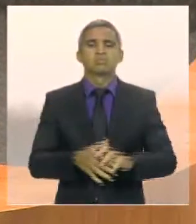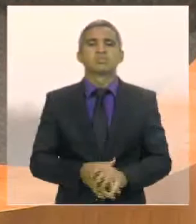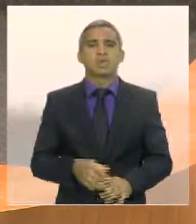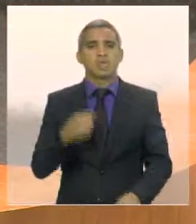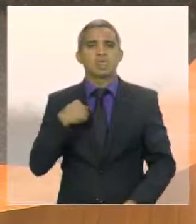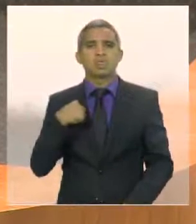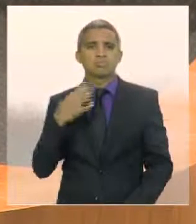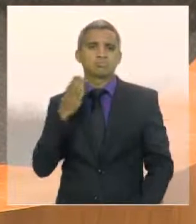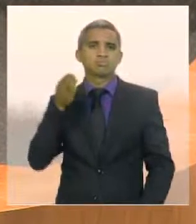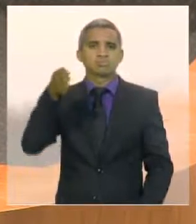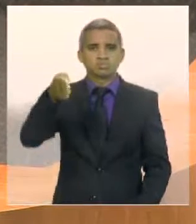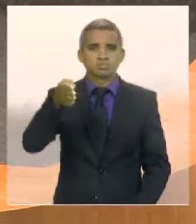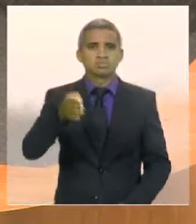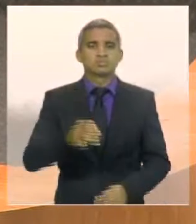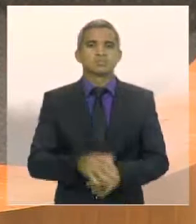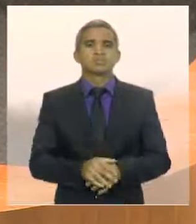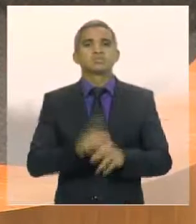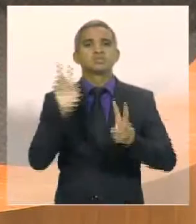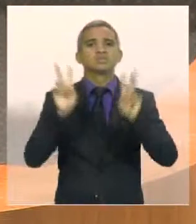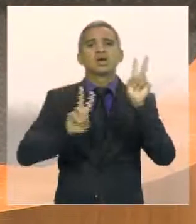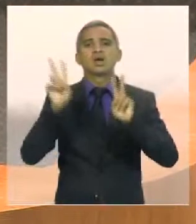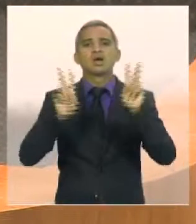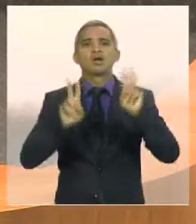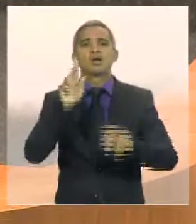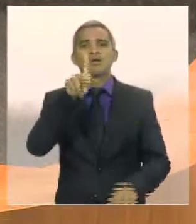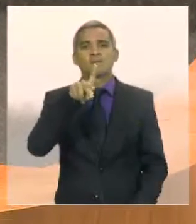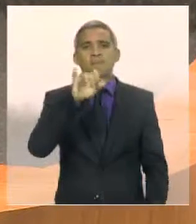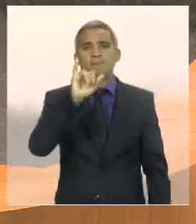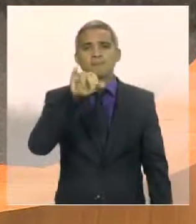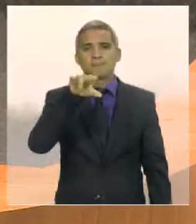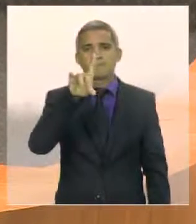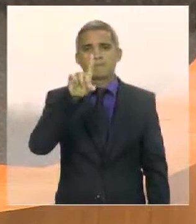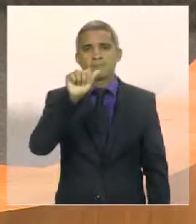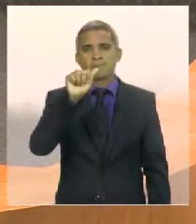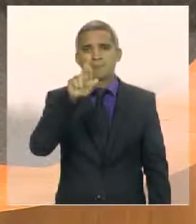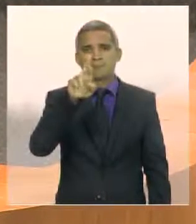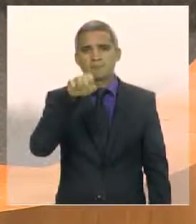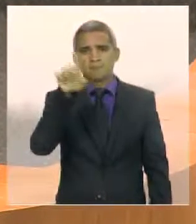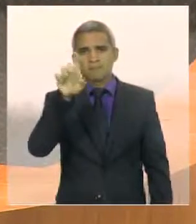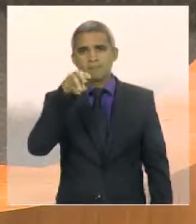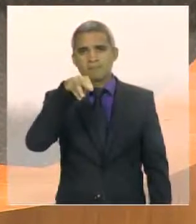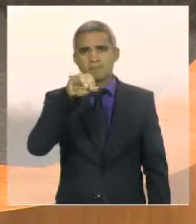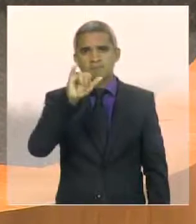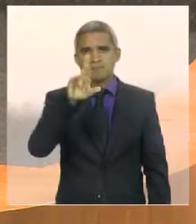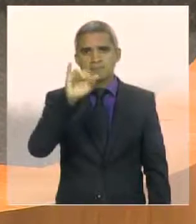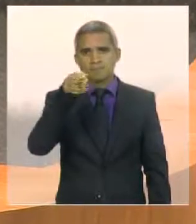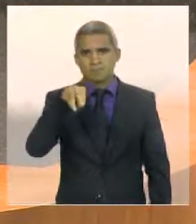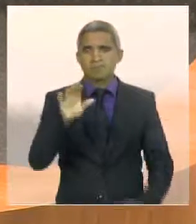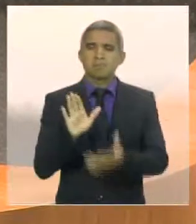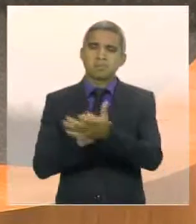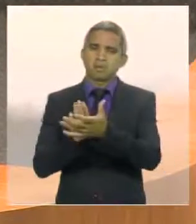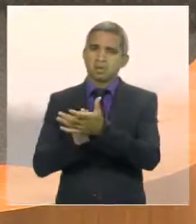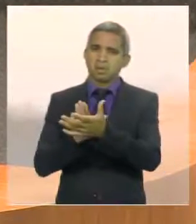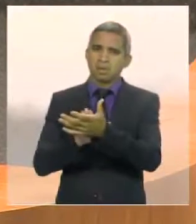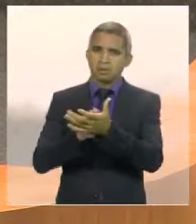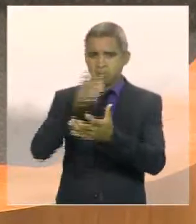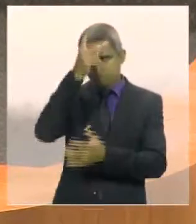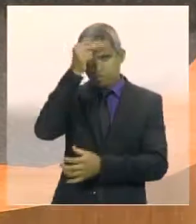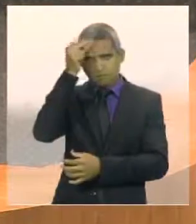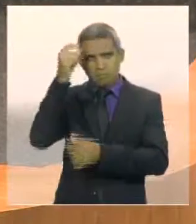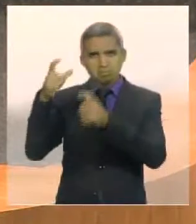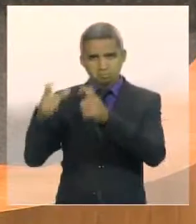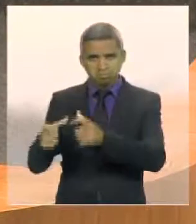do Carnaval de Pindaré-Mirim, um grande evento, parabéns ao prefeito, como também o